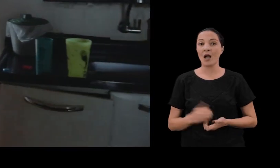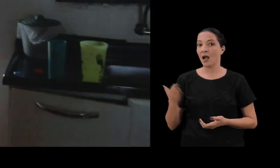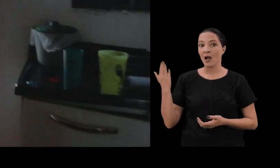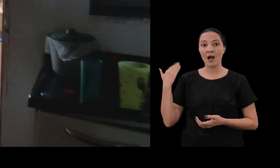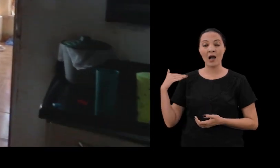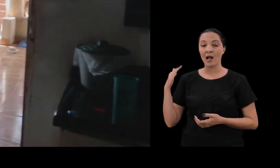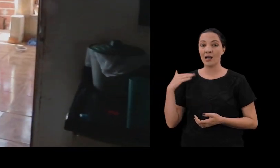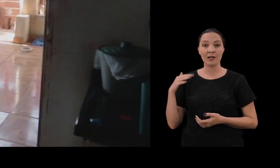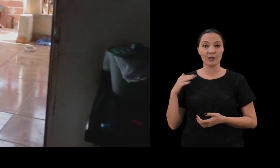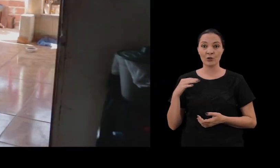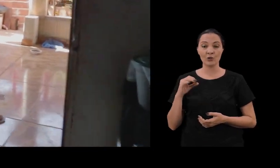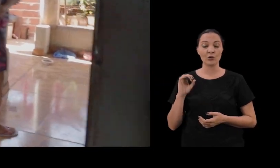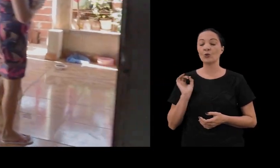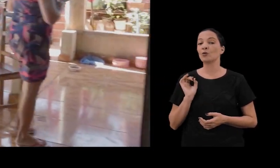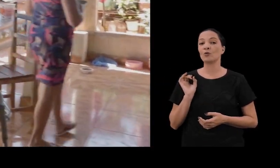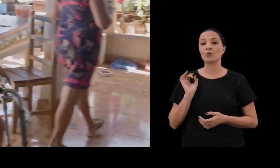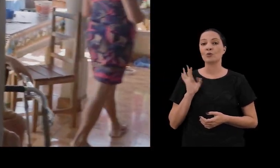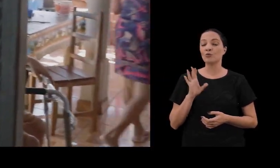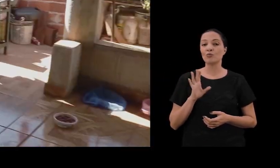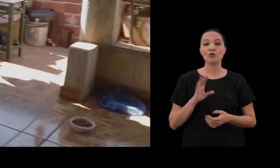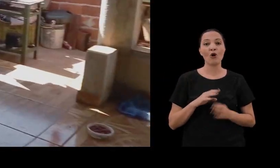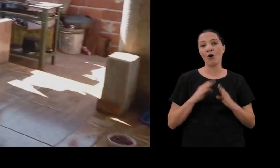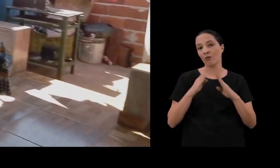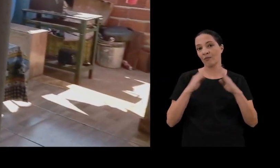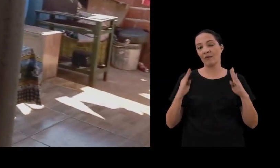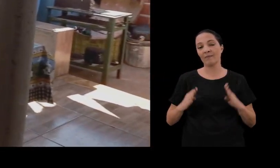Antes era só uma.